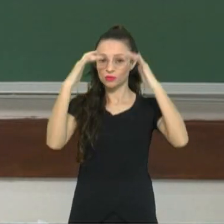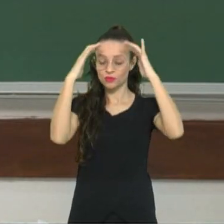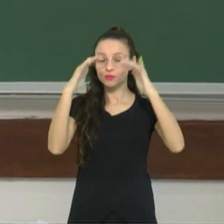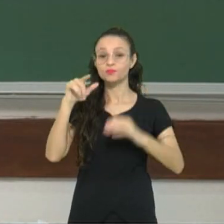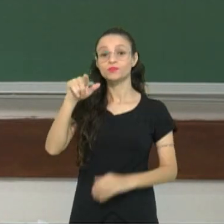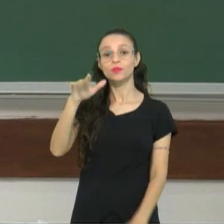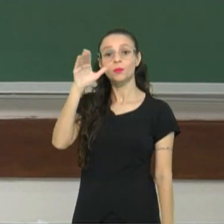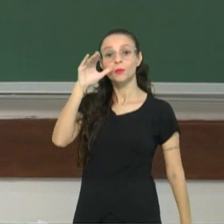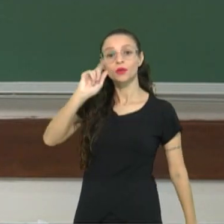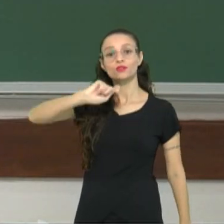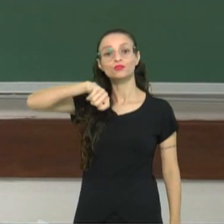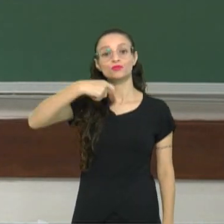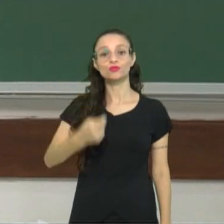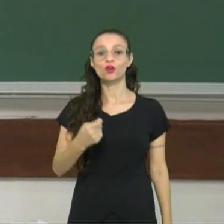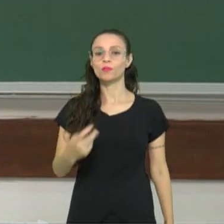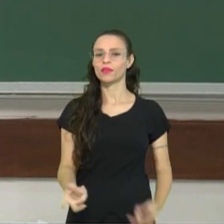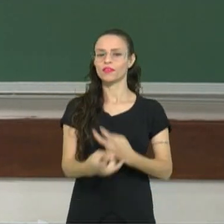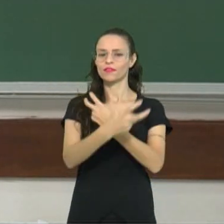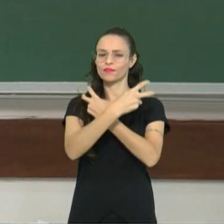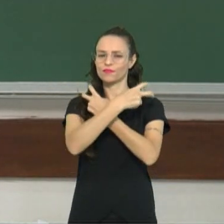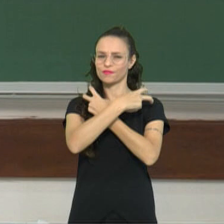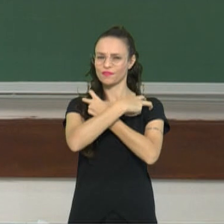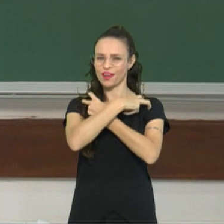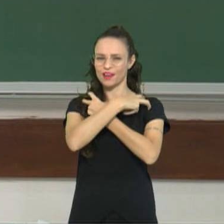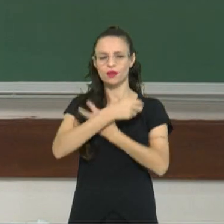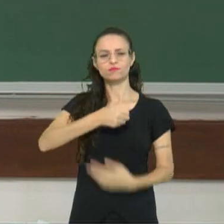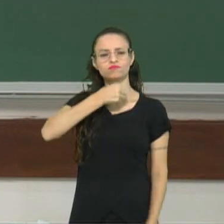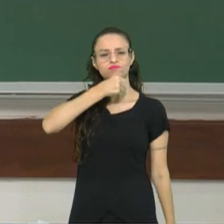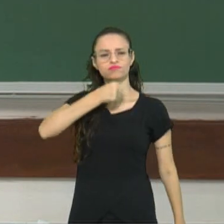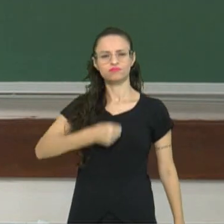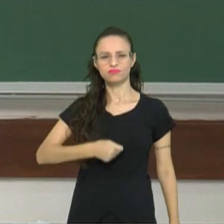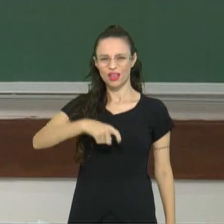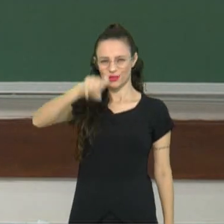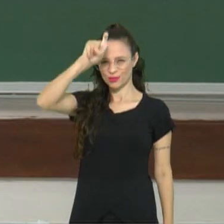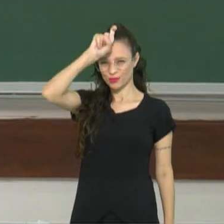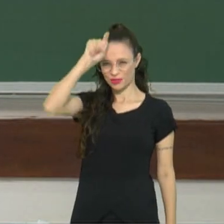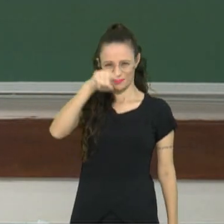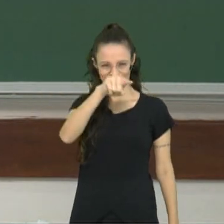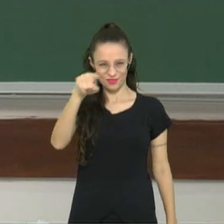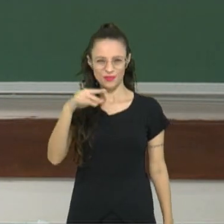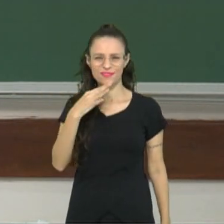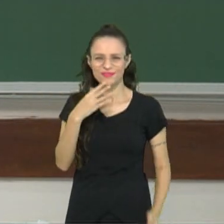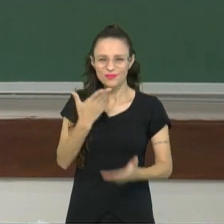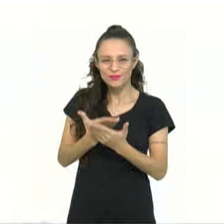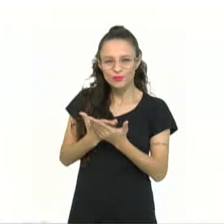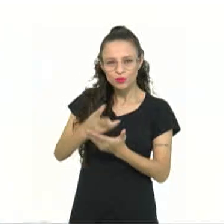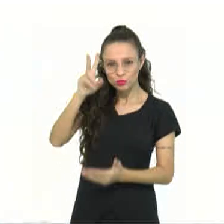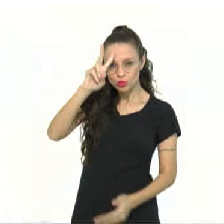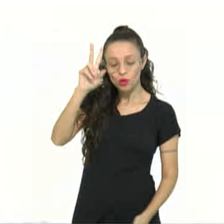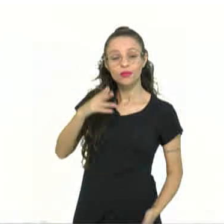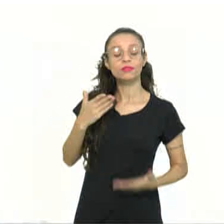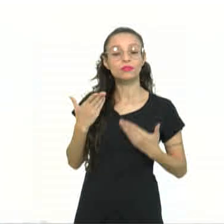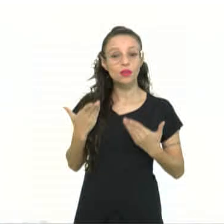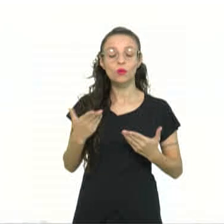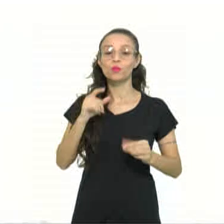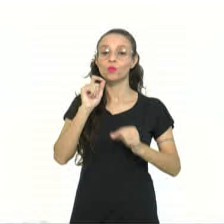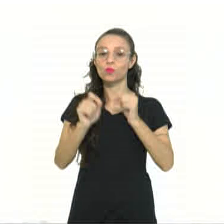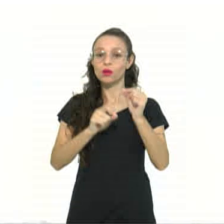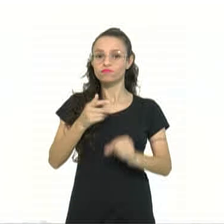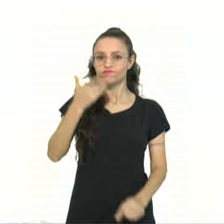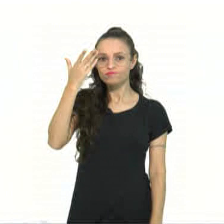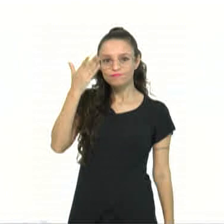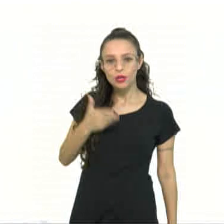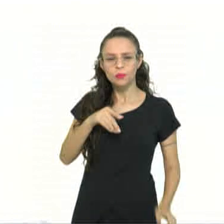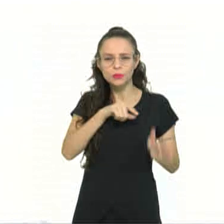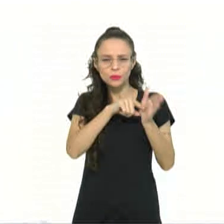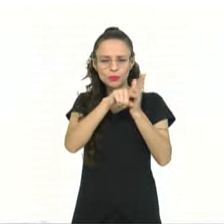sobre o faraó Tutancâmon, aquele que você estudou lá em história, né? Que você viu a vida dele e tudo mais. Uma evidência, né, através de testes,